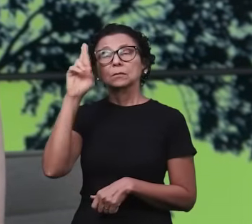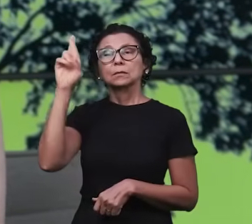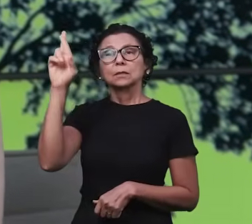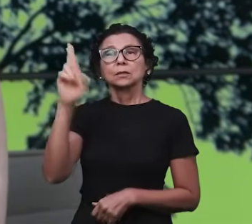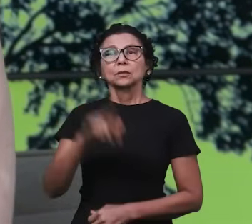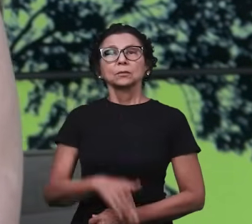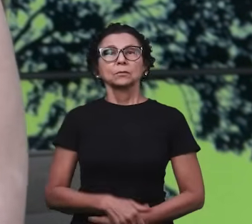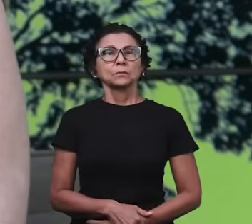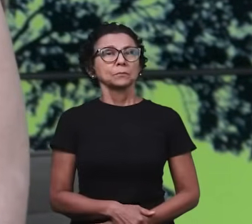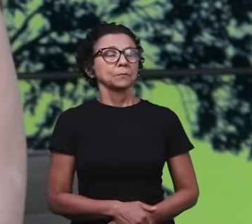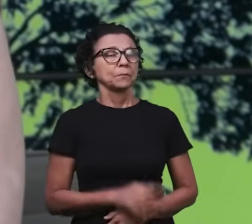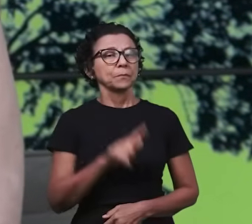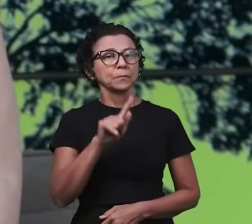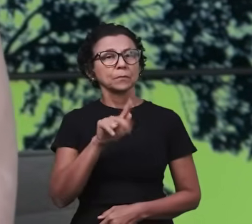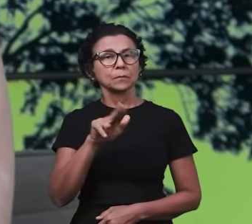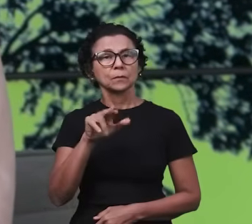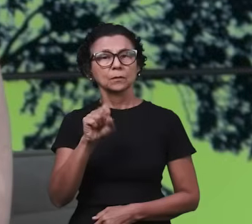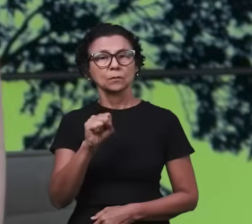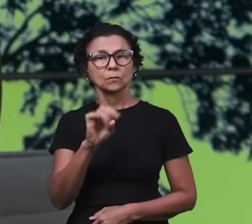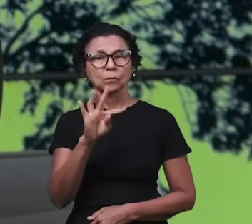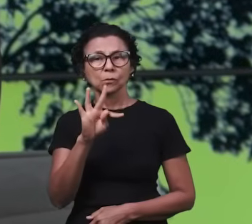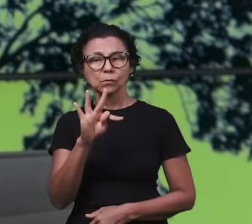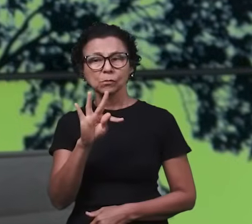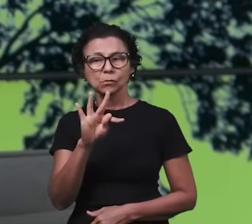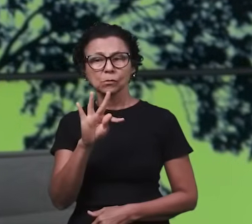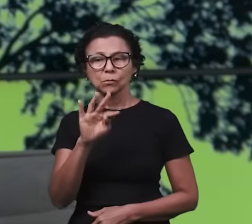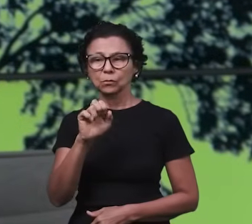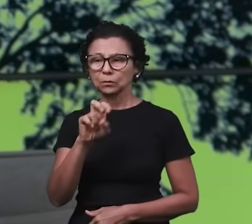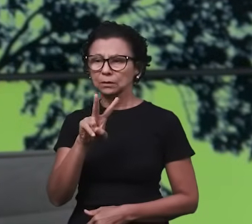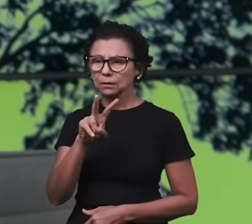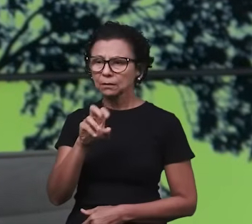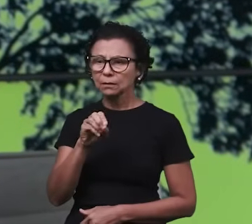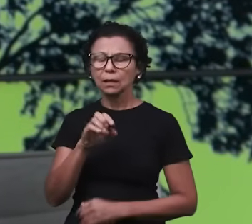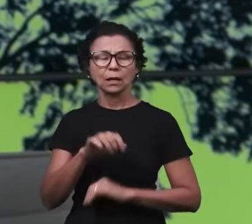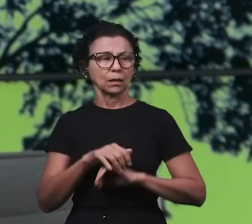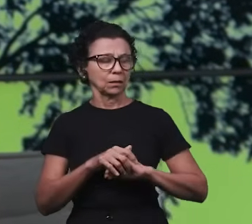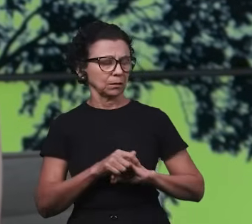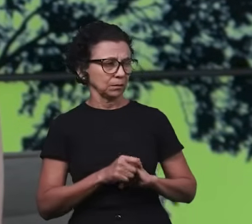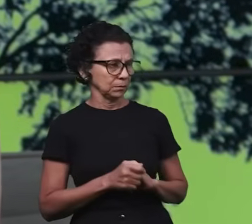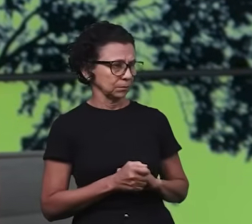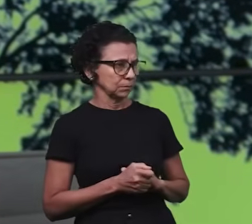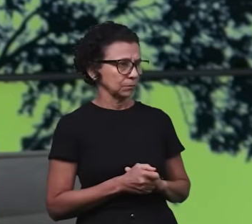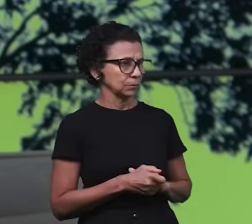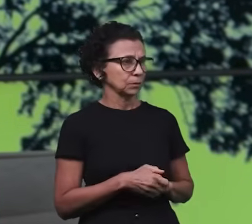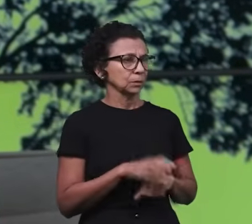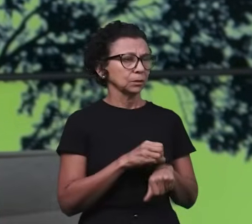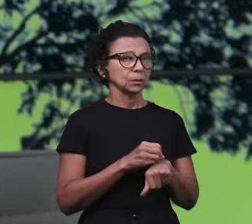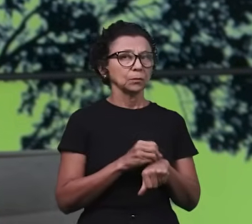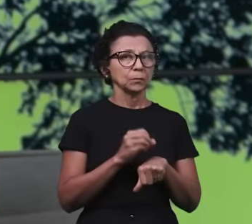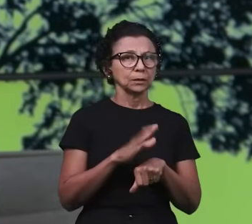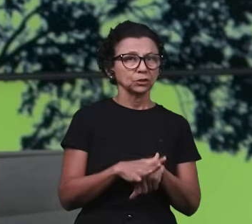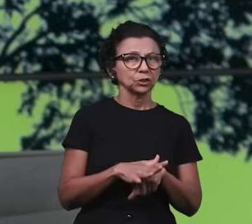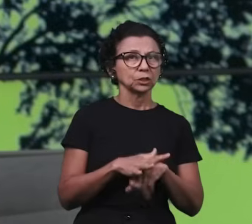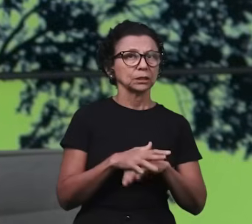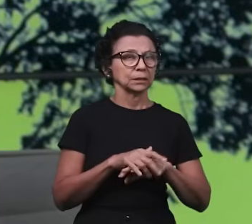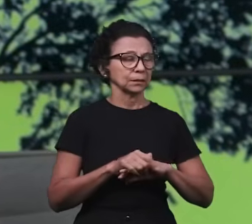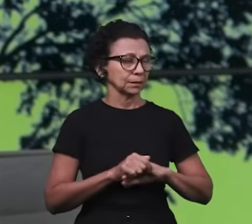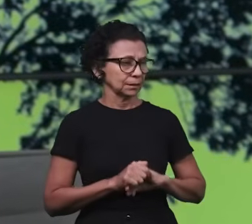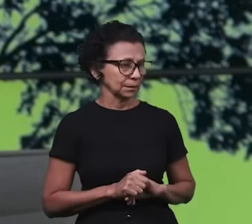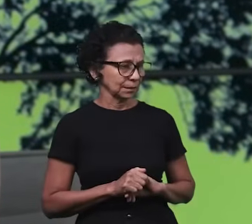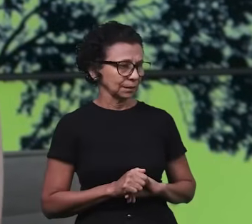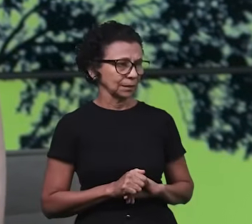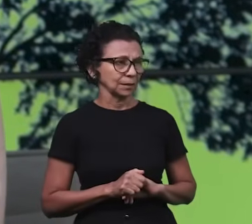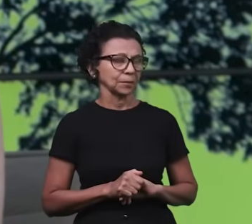para nós, você como jovem, qual palavra você pode deixar já no encerramento desse programa sobre